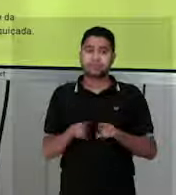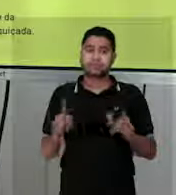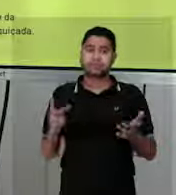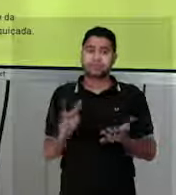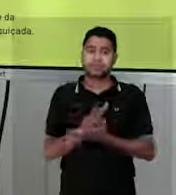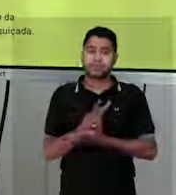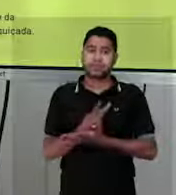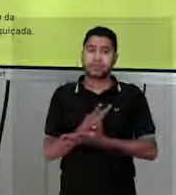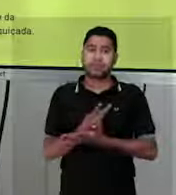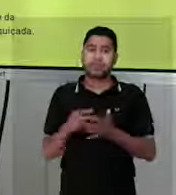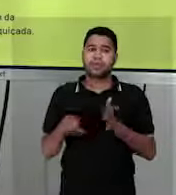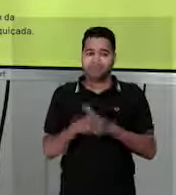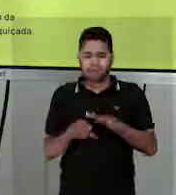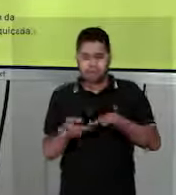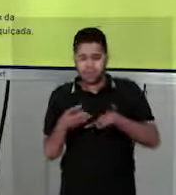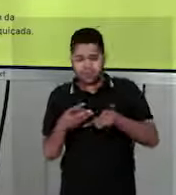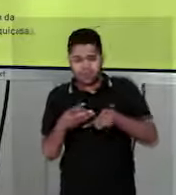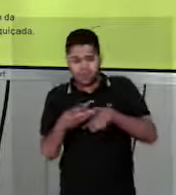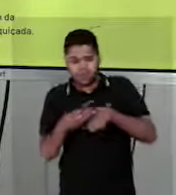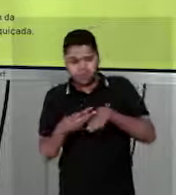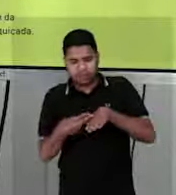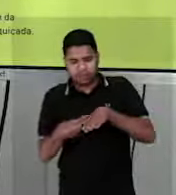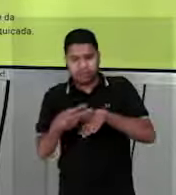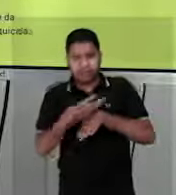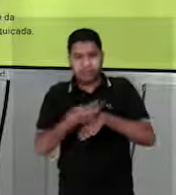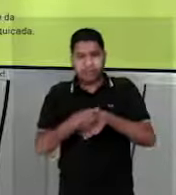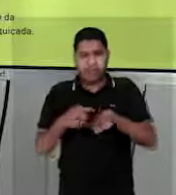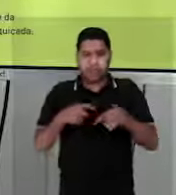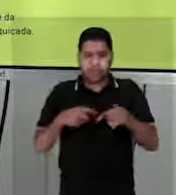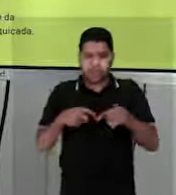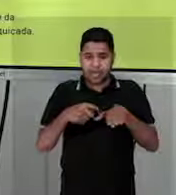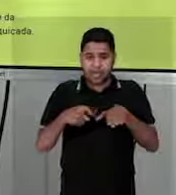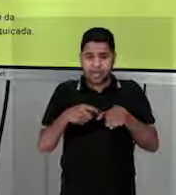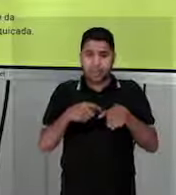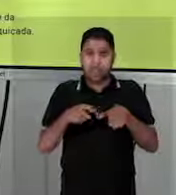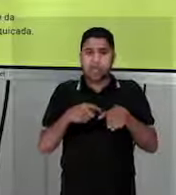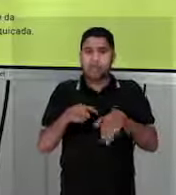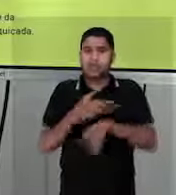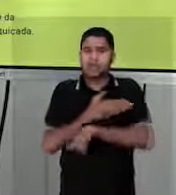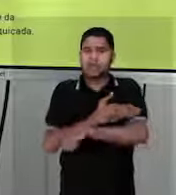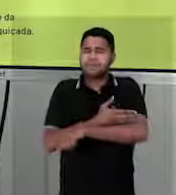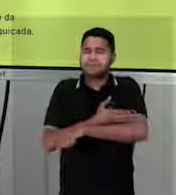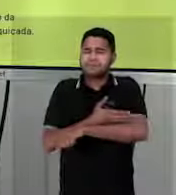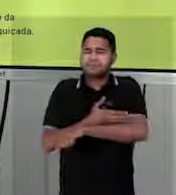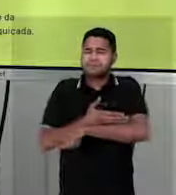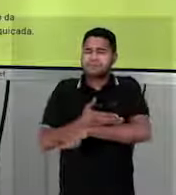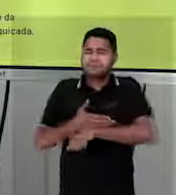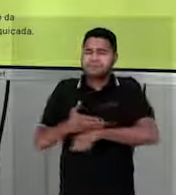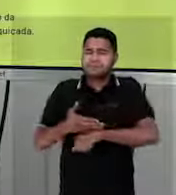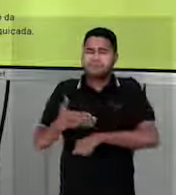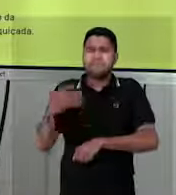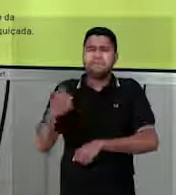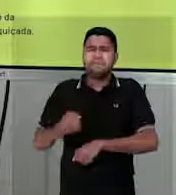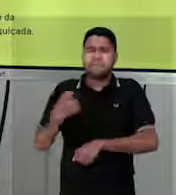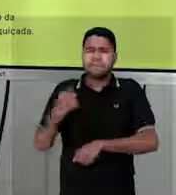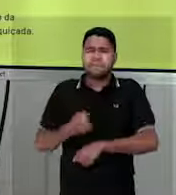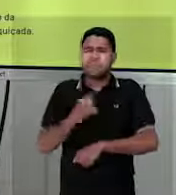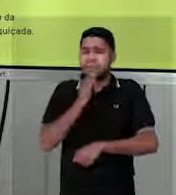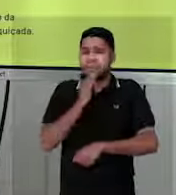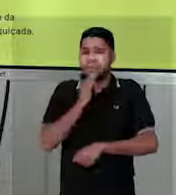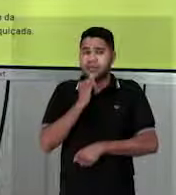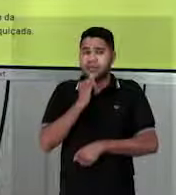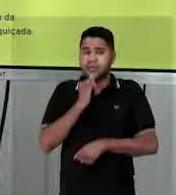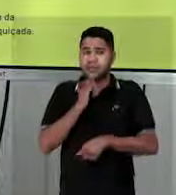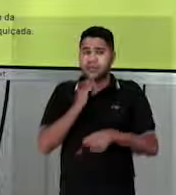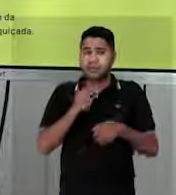uma descamação da pele e a unha ficar esbranquiçada. Geralmente, quando a unha do pé